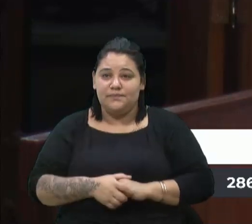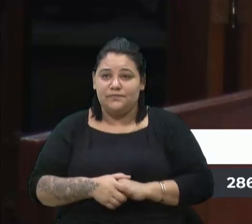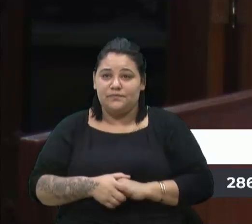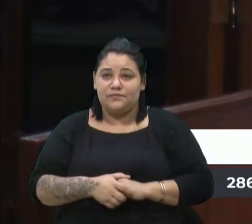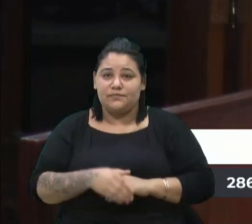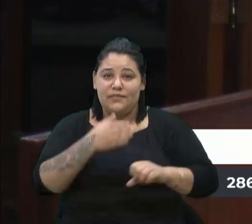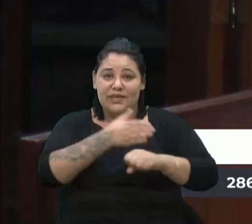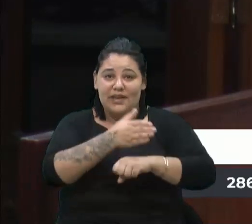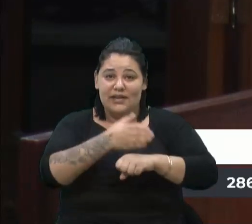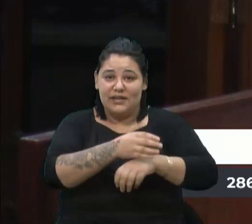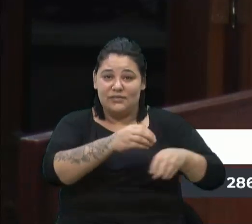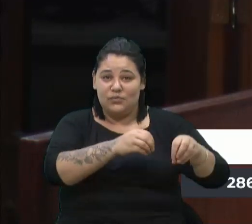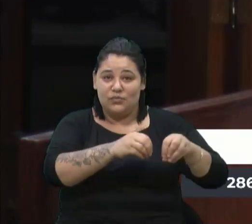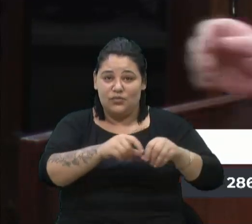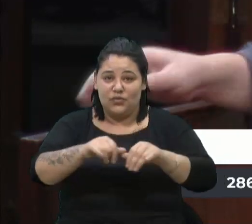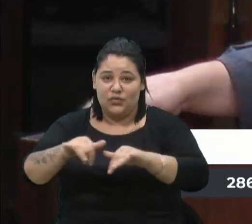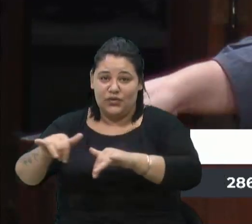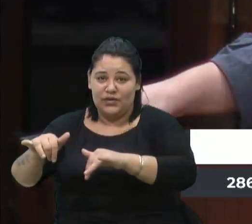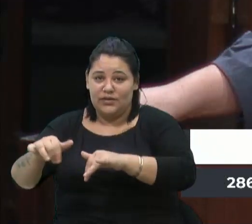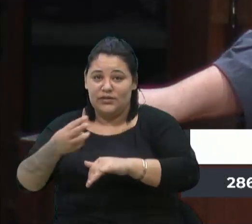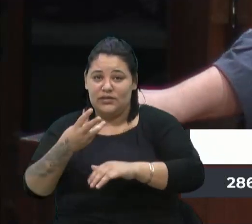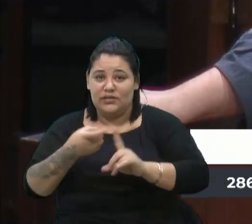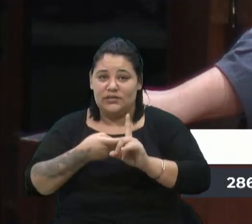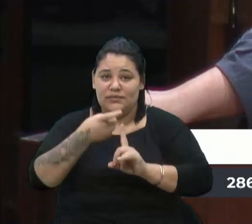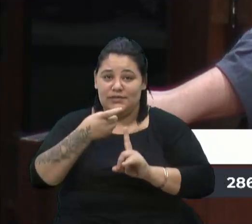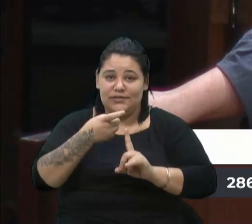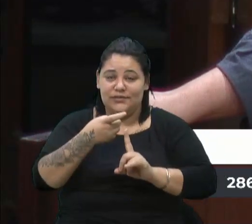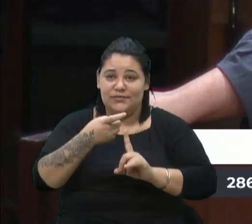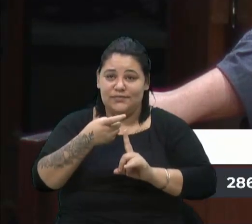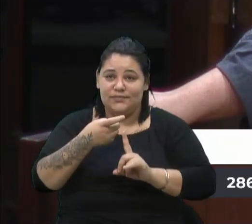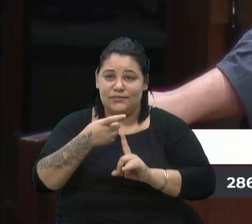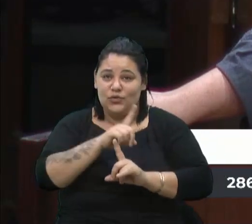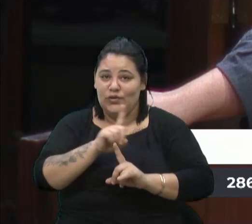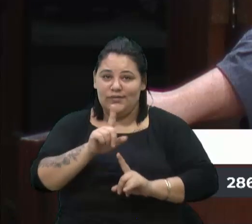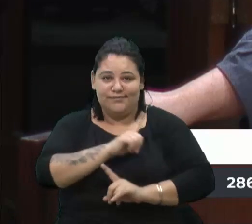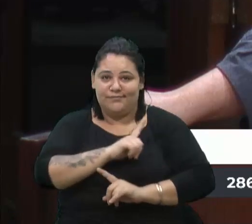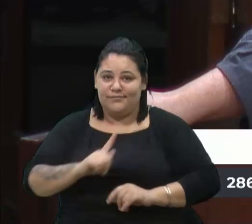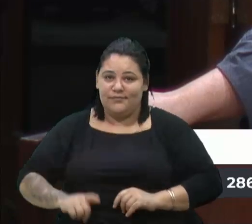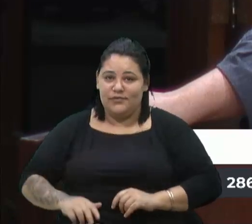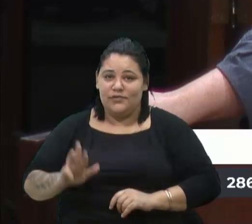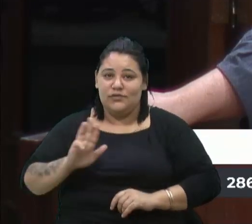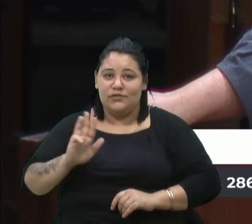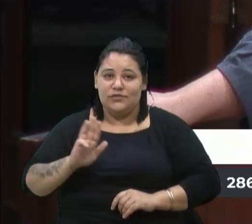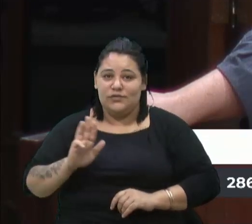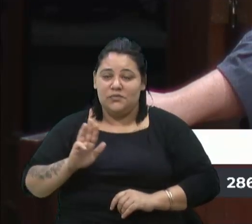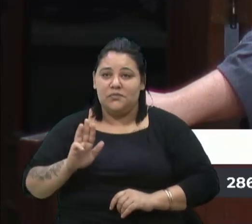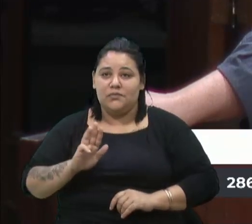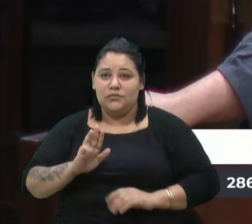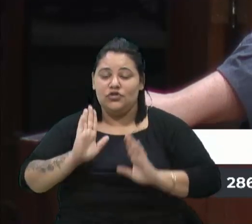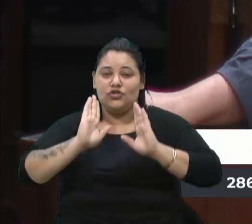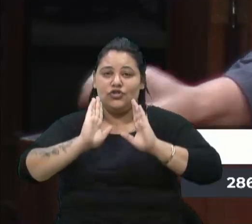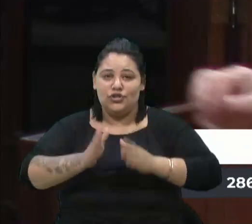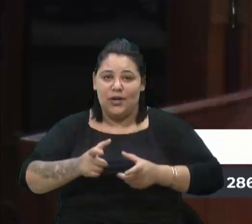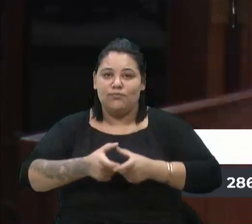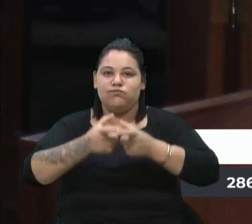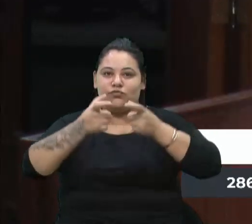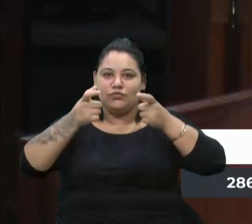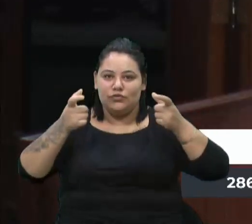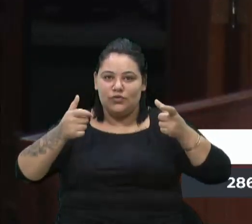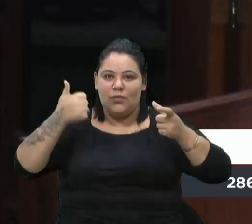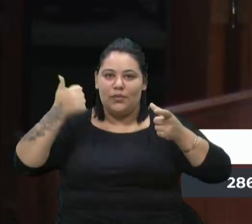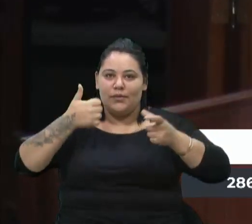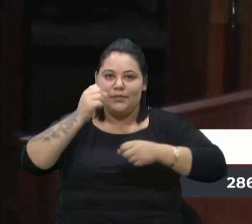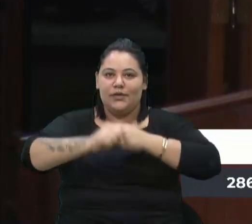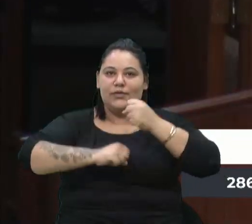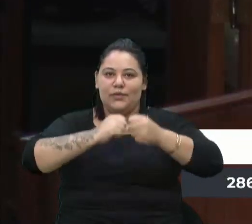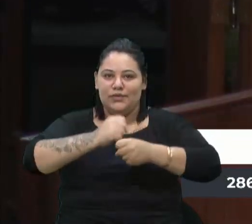três meses de governo Lula superam a ocupação de todo o primeiro ano de bolsonaro tivemos um